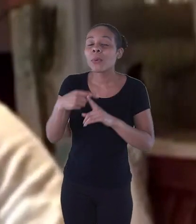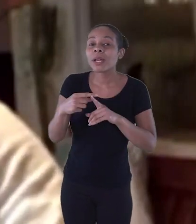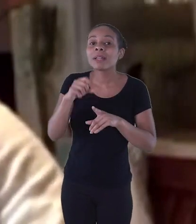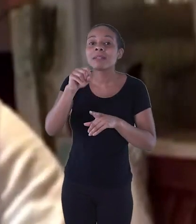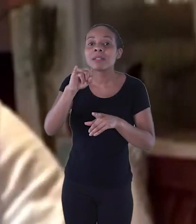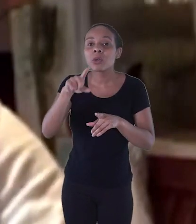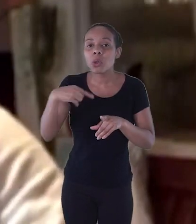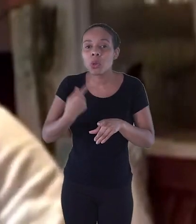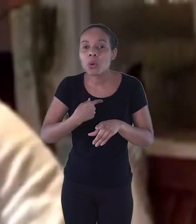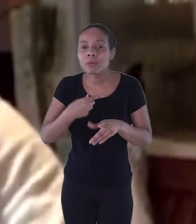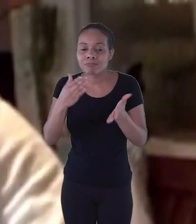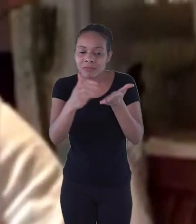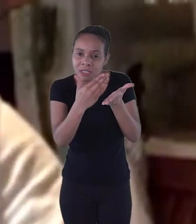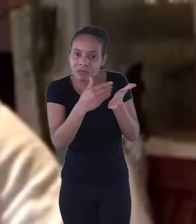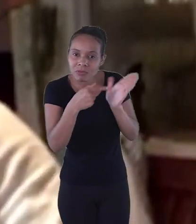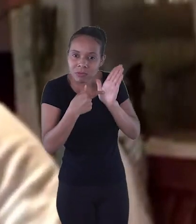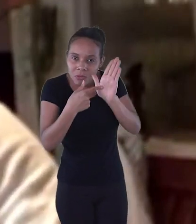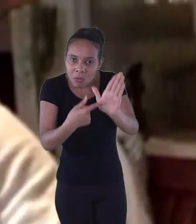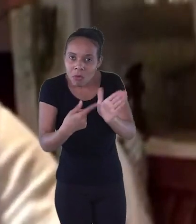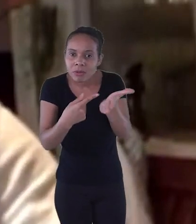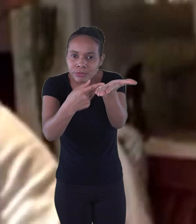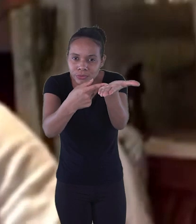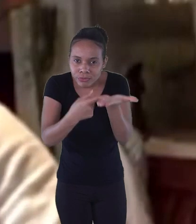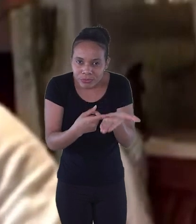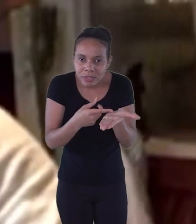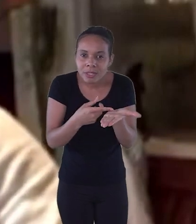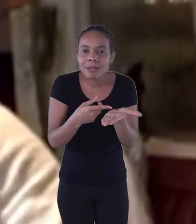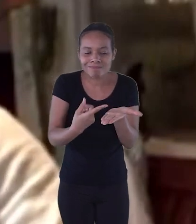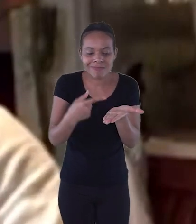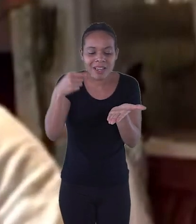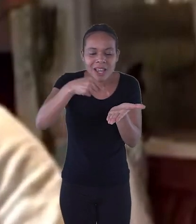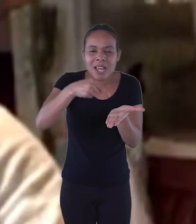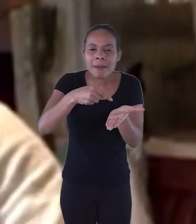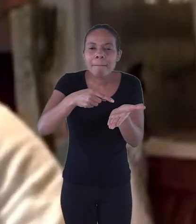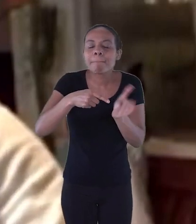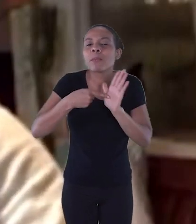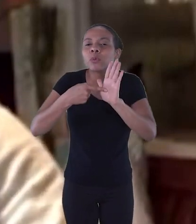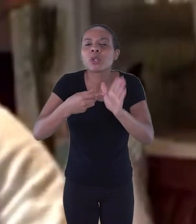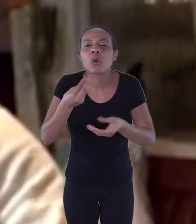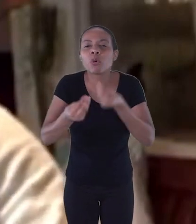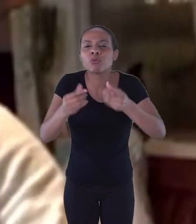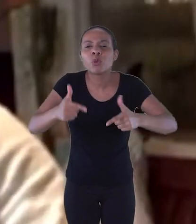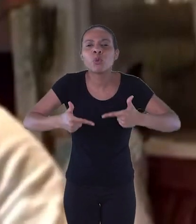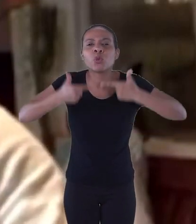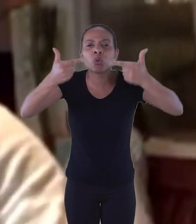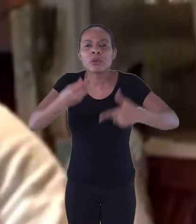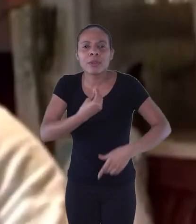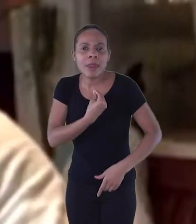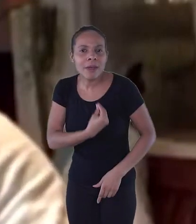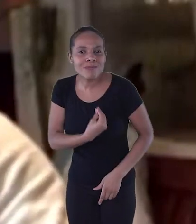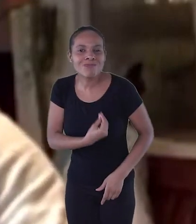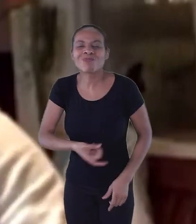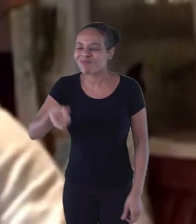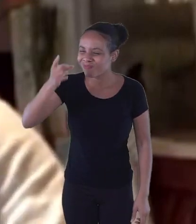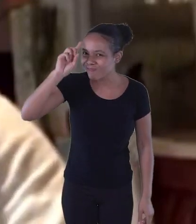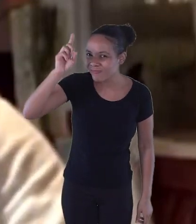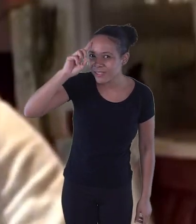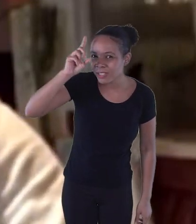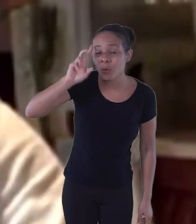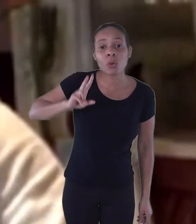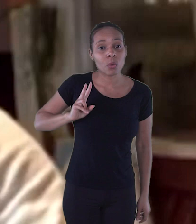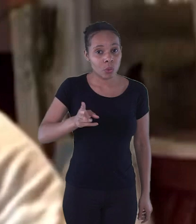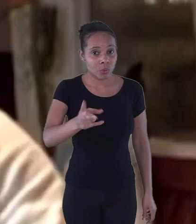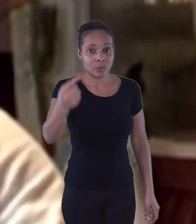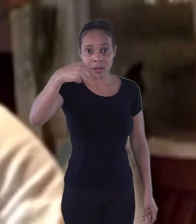da vida. A gente usa esse critério para falar da vida, da luta pela vida, e que é cotidiana e contínua